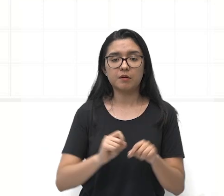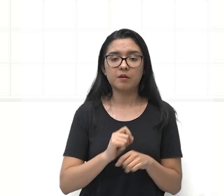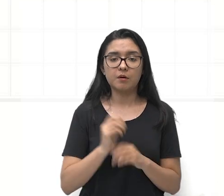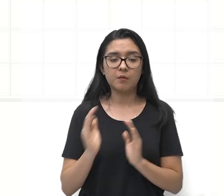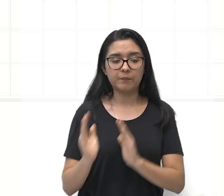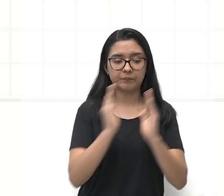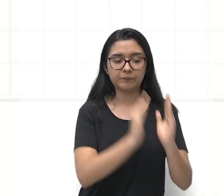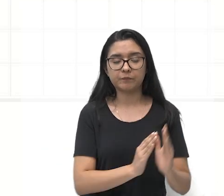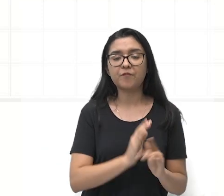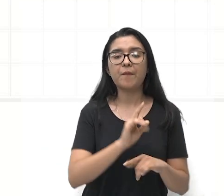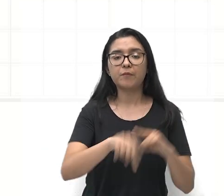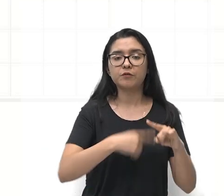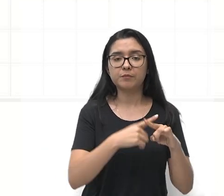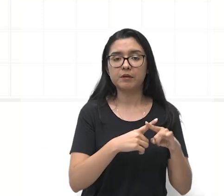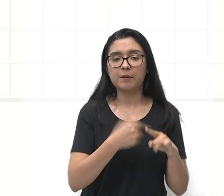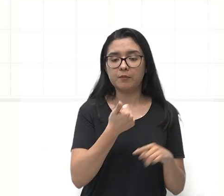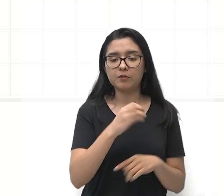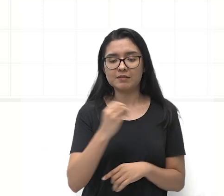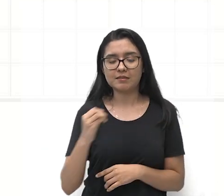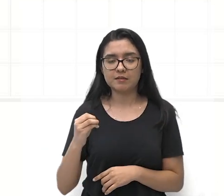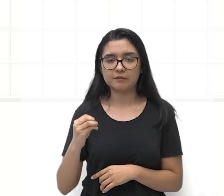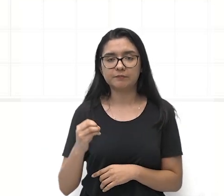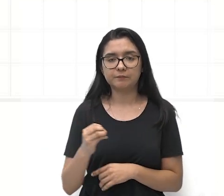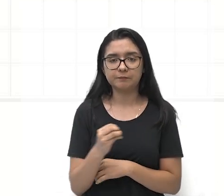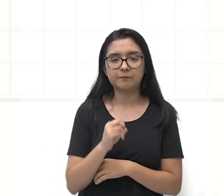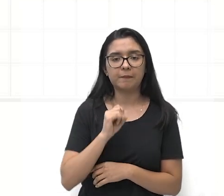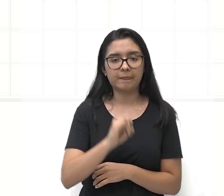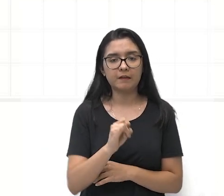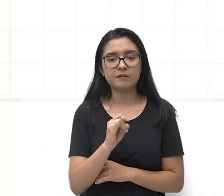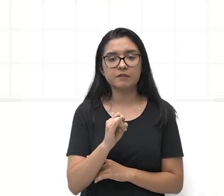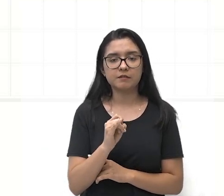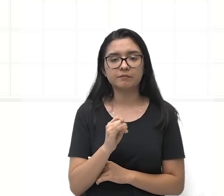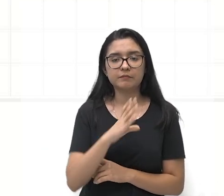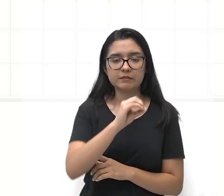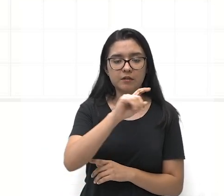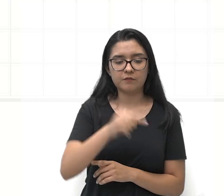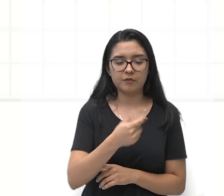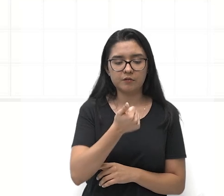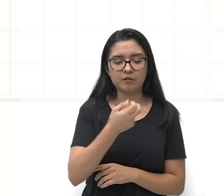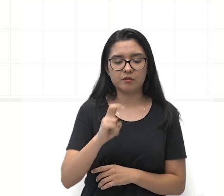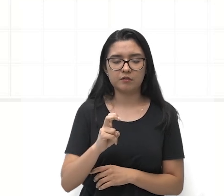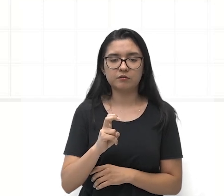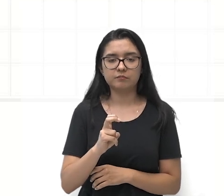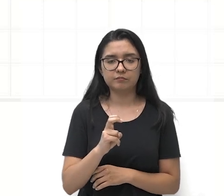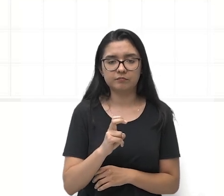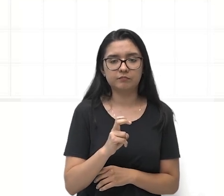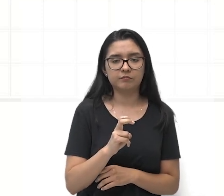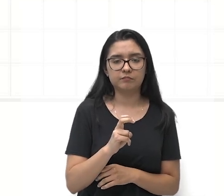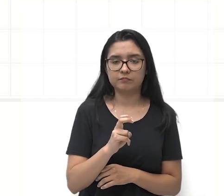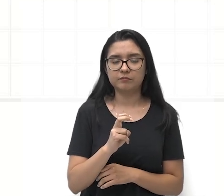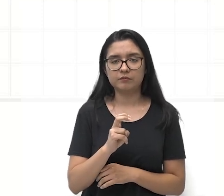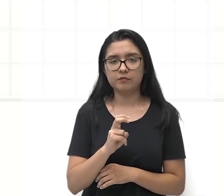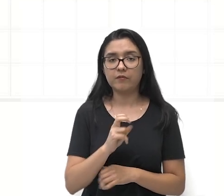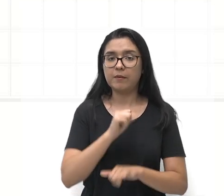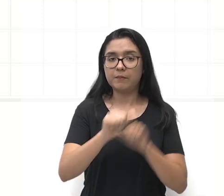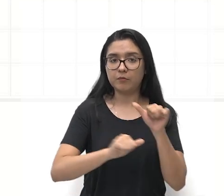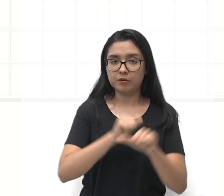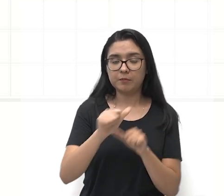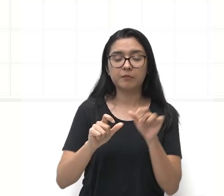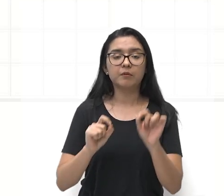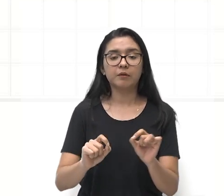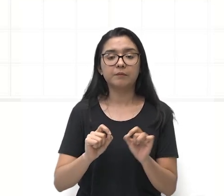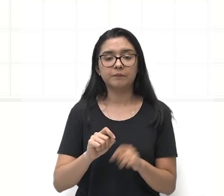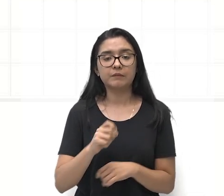multiplicar o outro fator por 100. Se eu vou multiplicar o outro fator por 100, ele deixa de ser 0,15 e passa a ser o